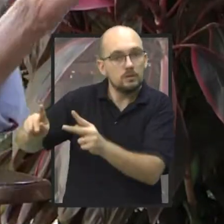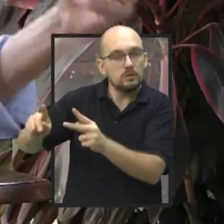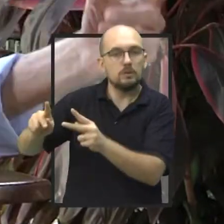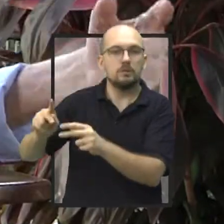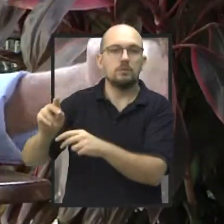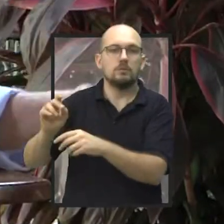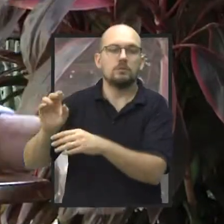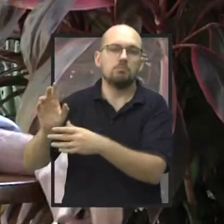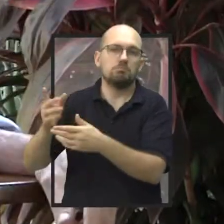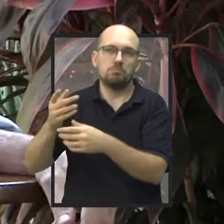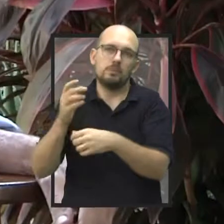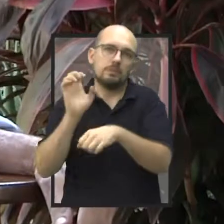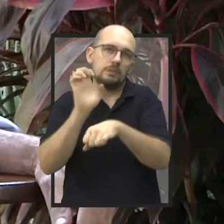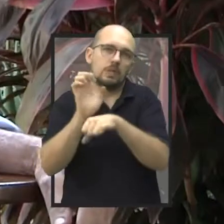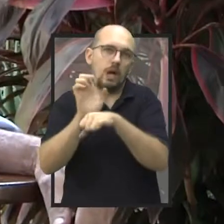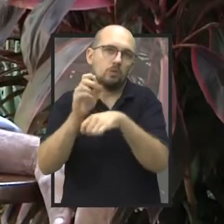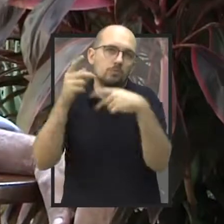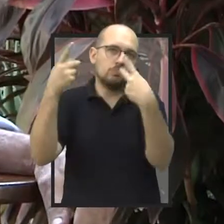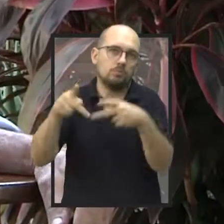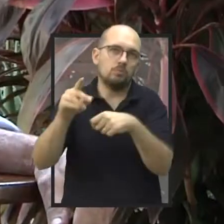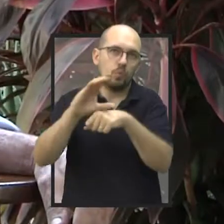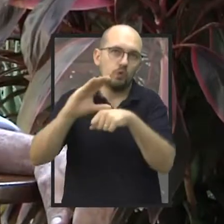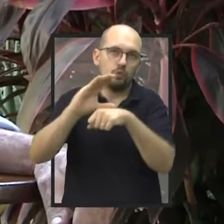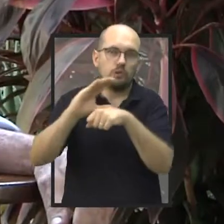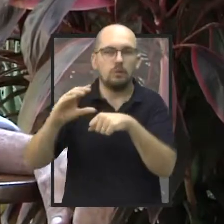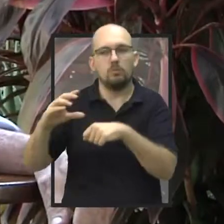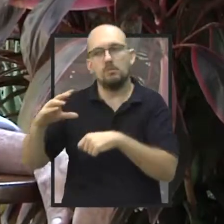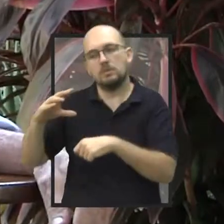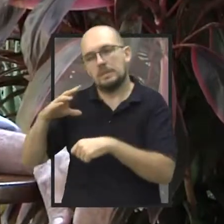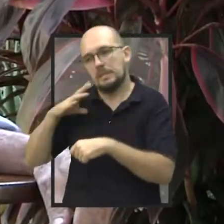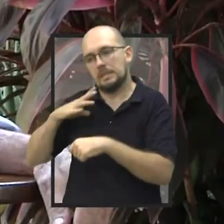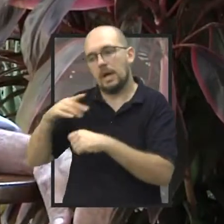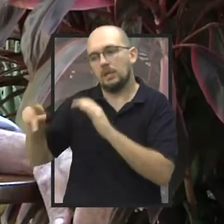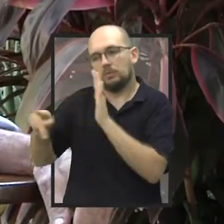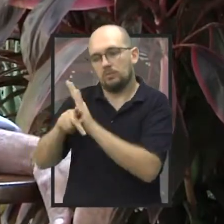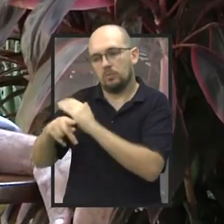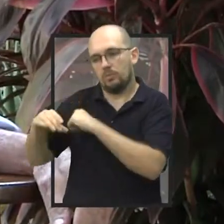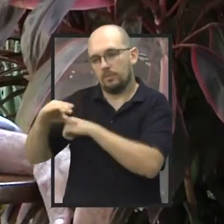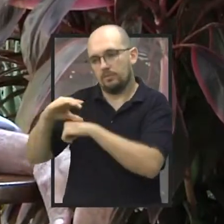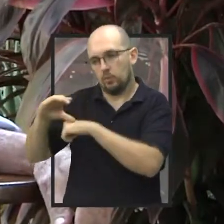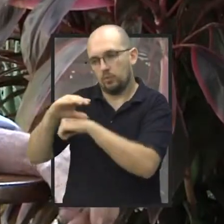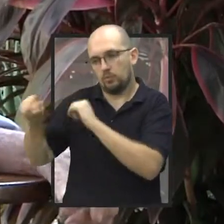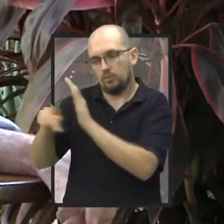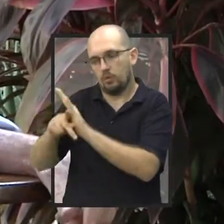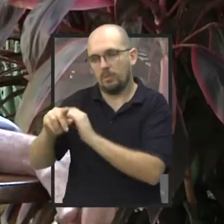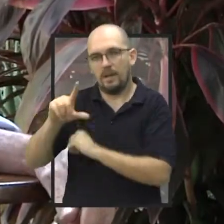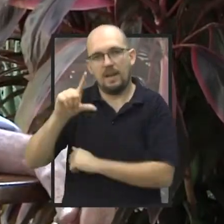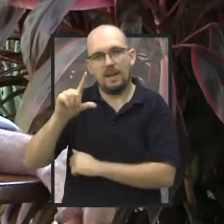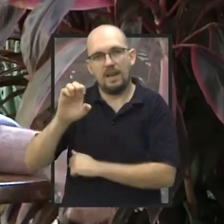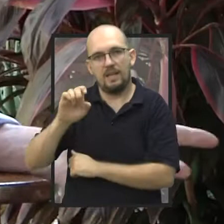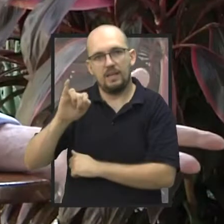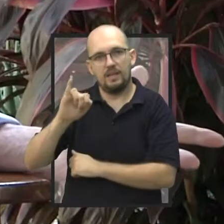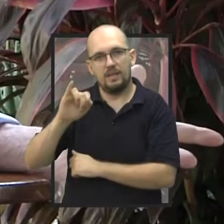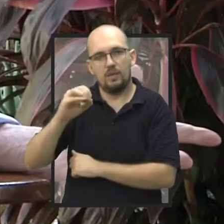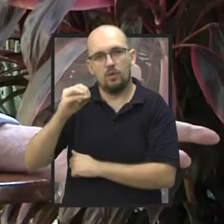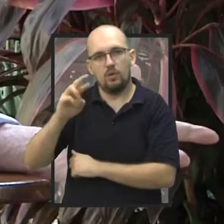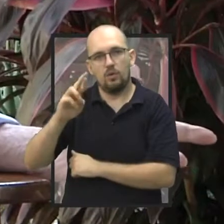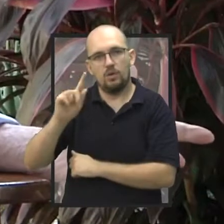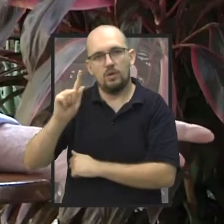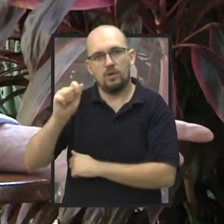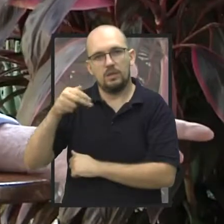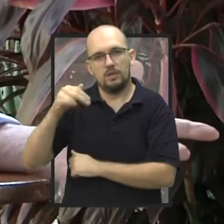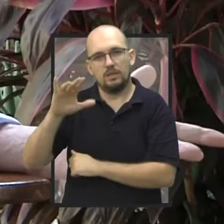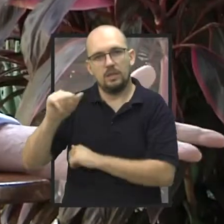o Estado pela sua Constituição e nós pela nossa legislação. Pela lei orgânica. Pela